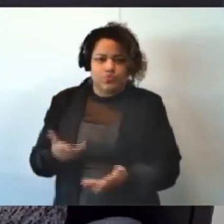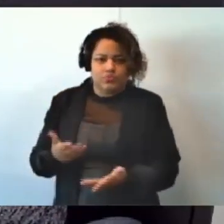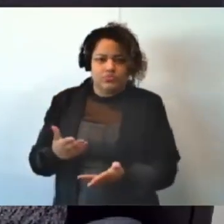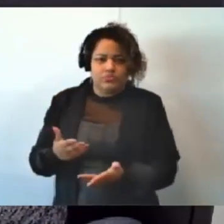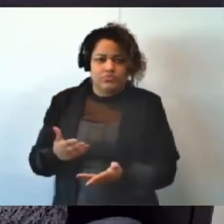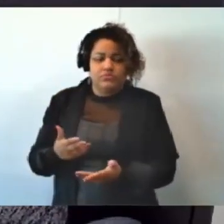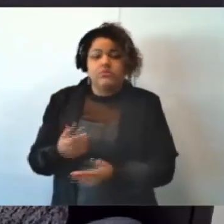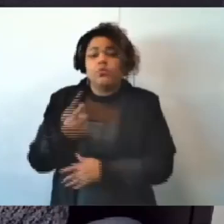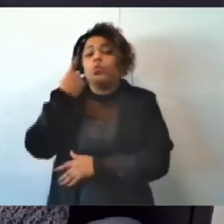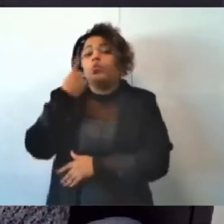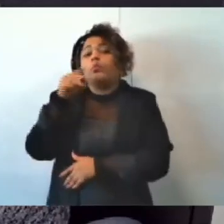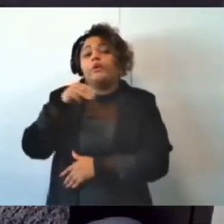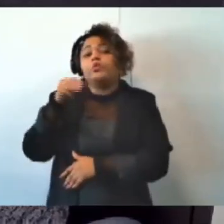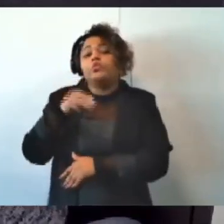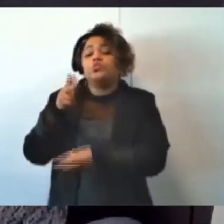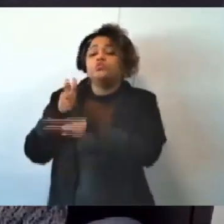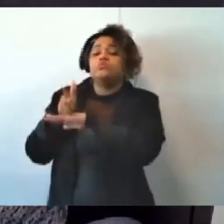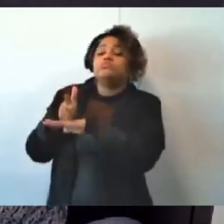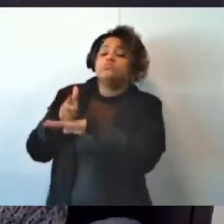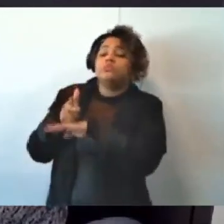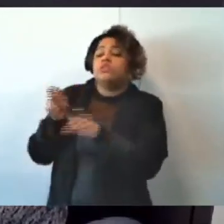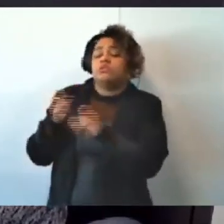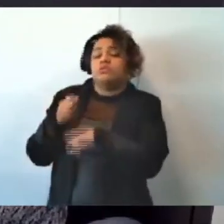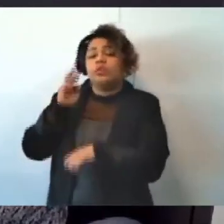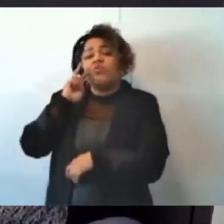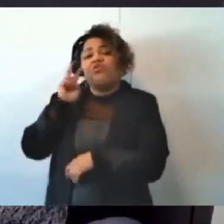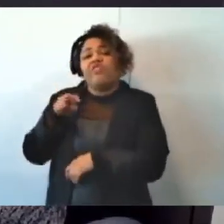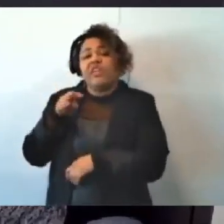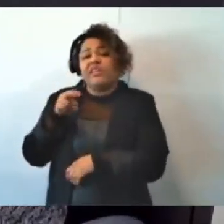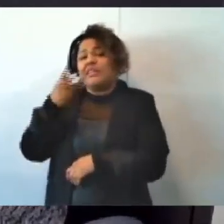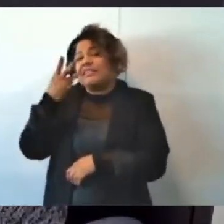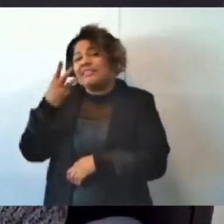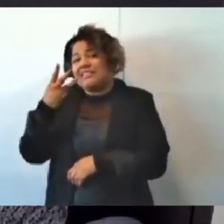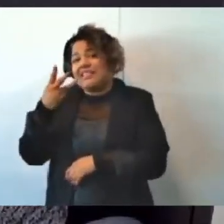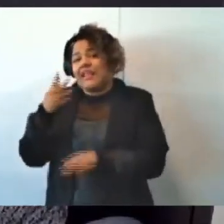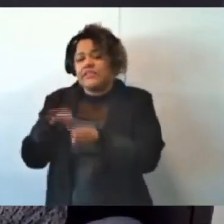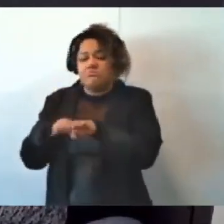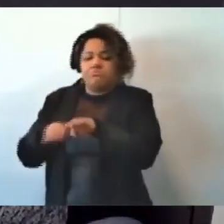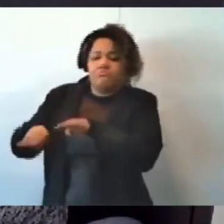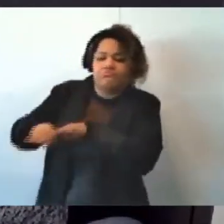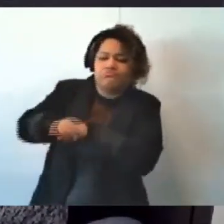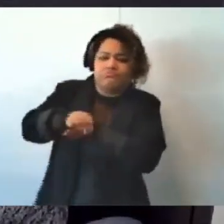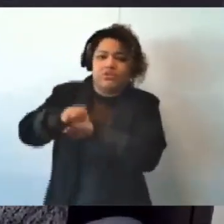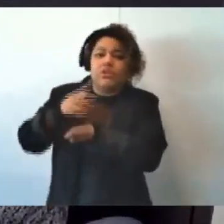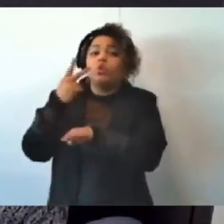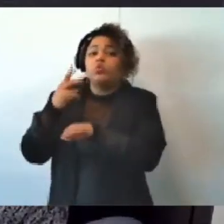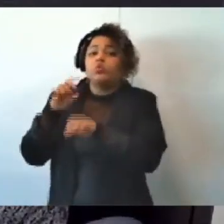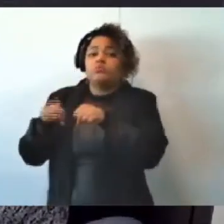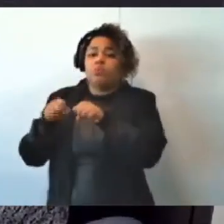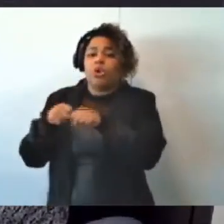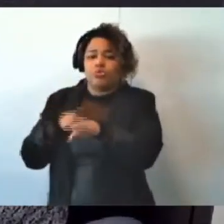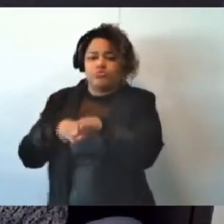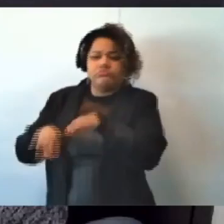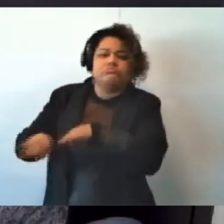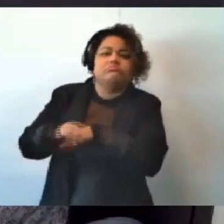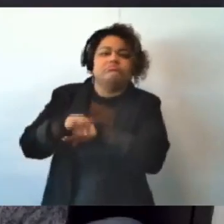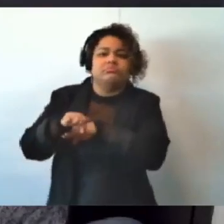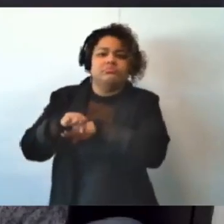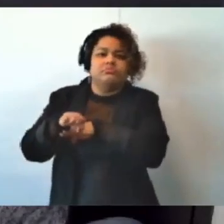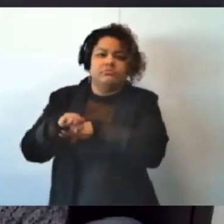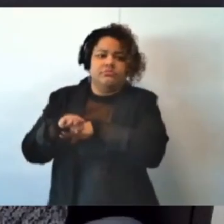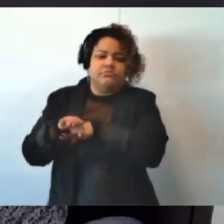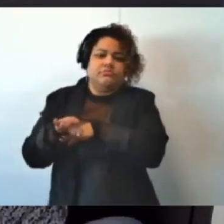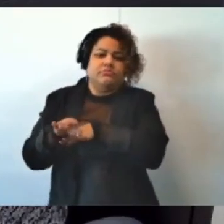nós fizemos, nós vimos 3 ultrapassagens de carro e de 2 motos. Nós temos isso filmado.